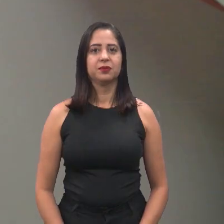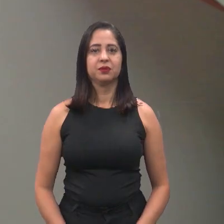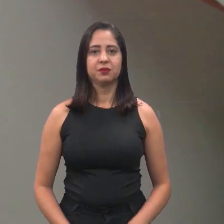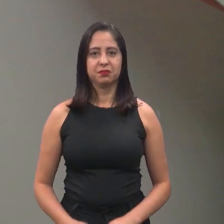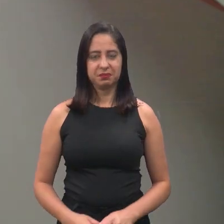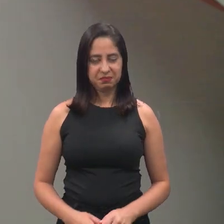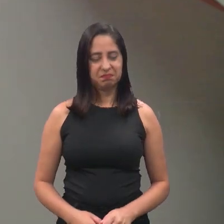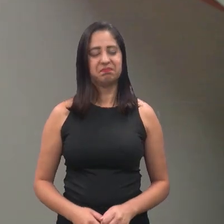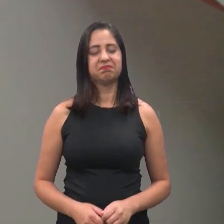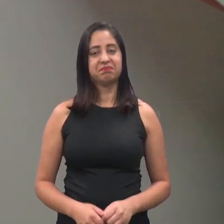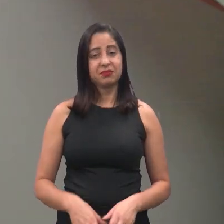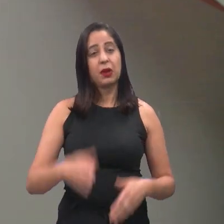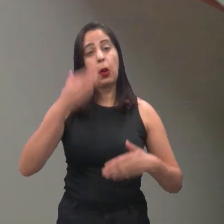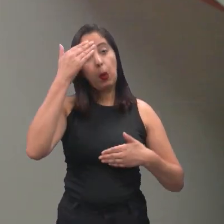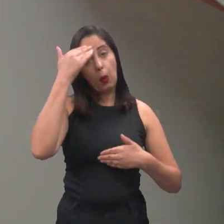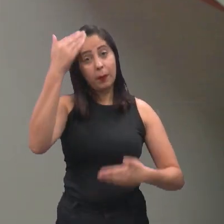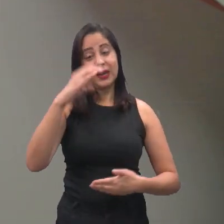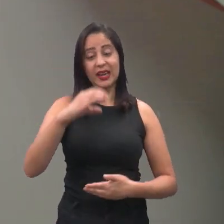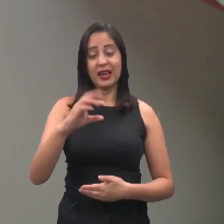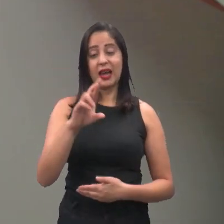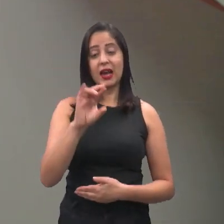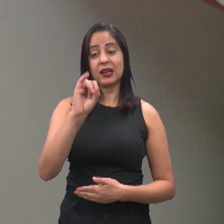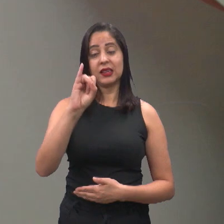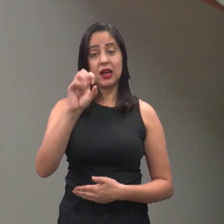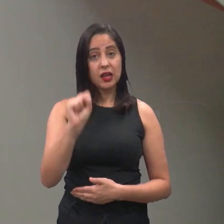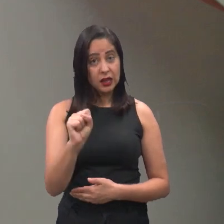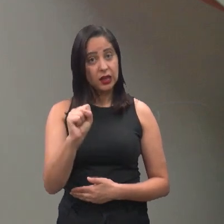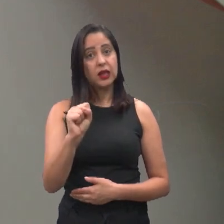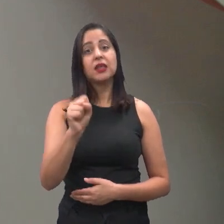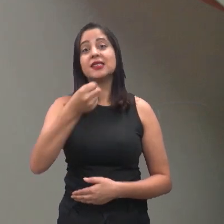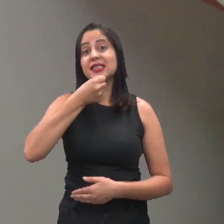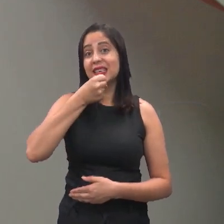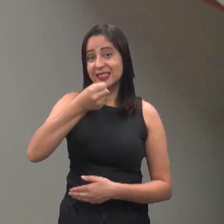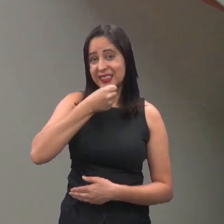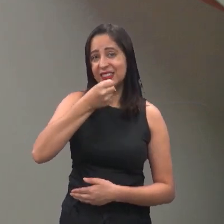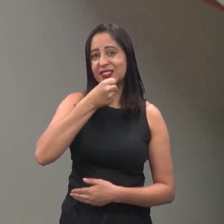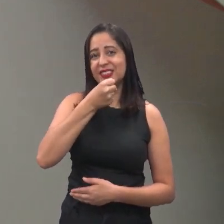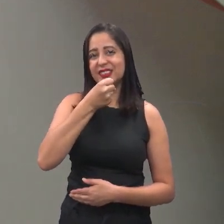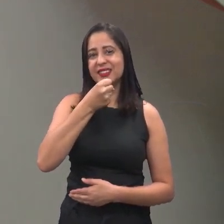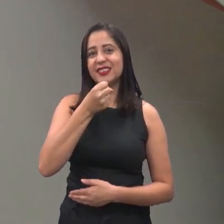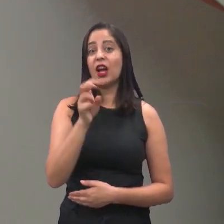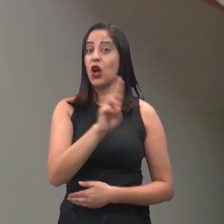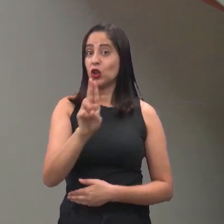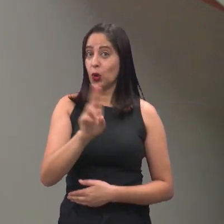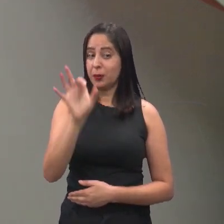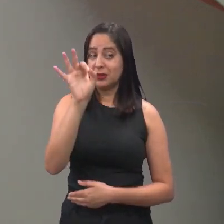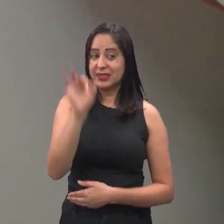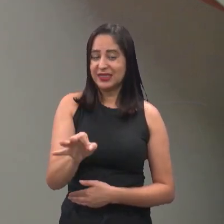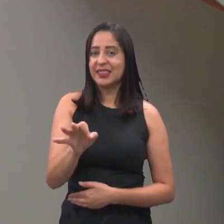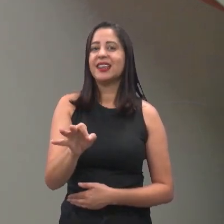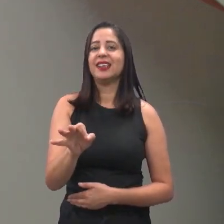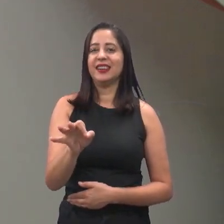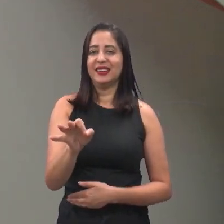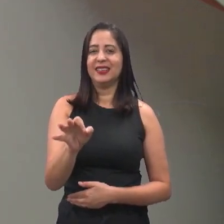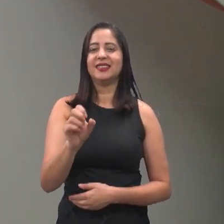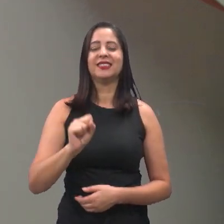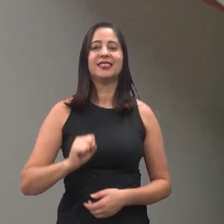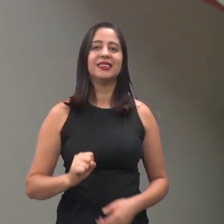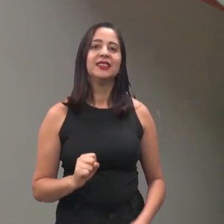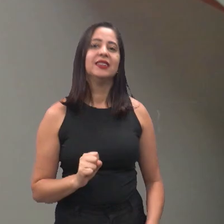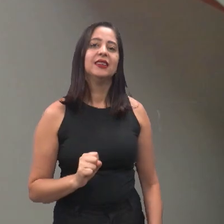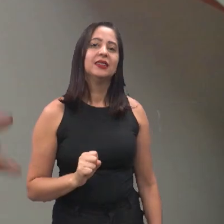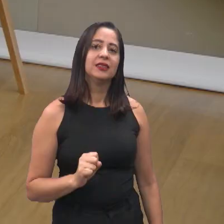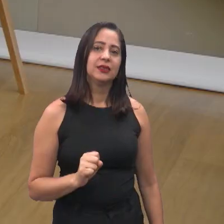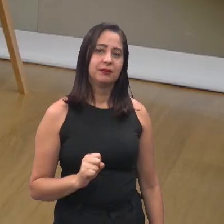Muito obrigada, Cris Pelege, pelo depoimento. Agora sim, falei correto o nome da Cris. Valeu, ajudou bastante.